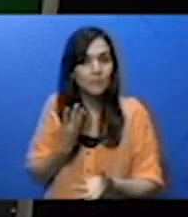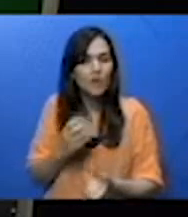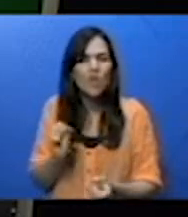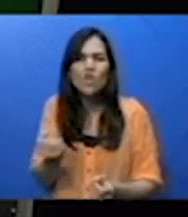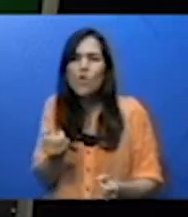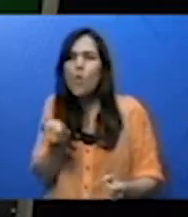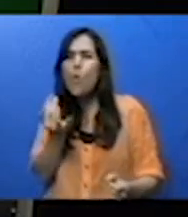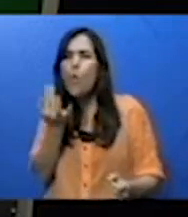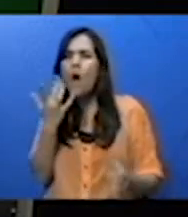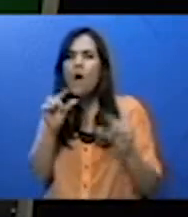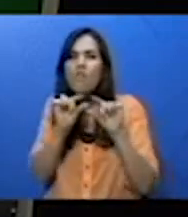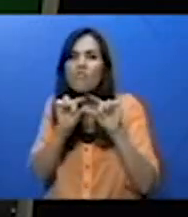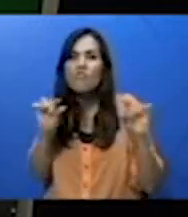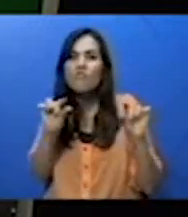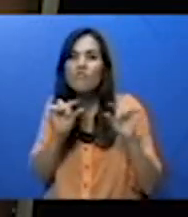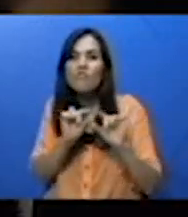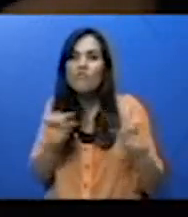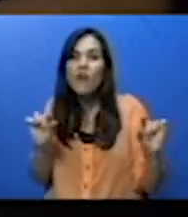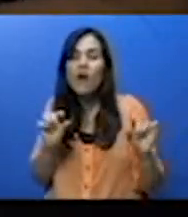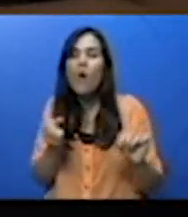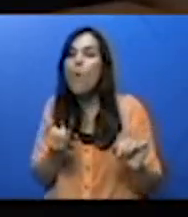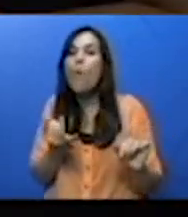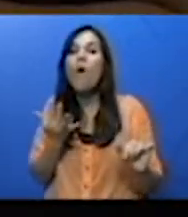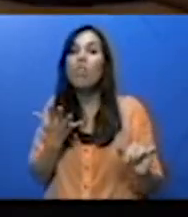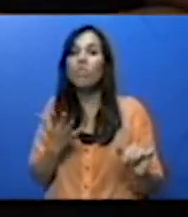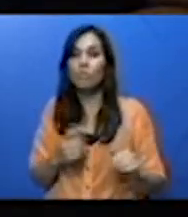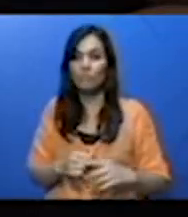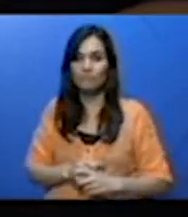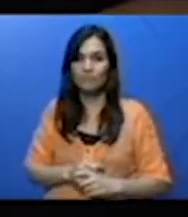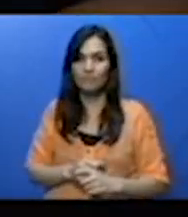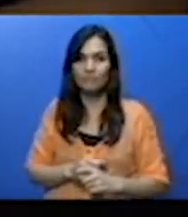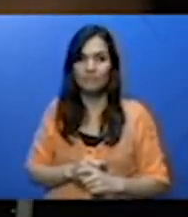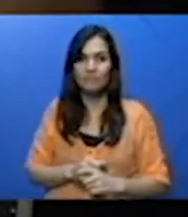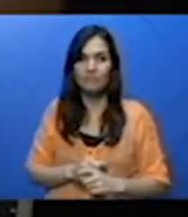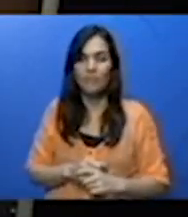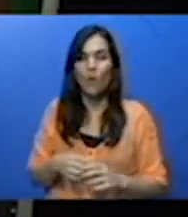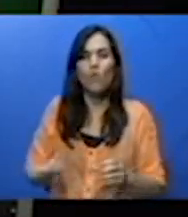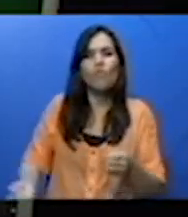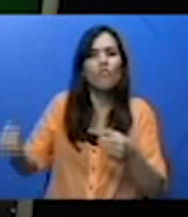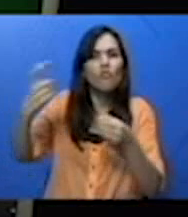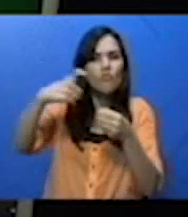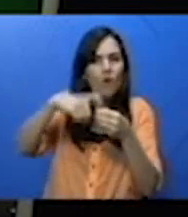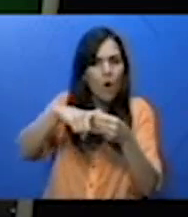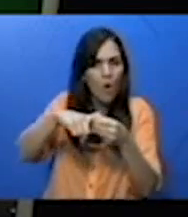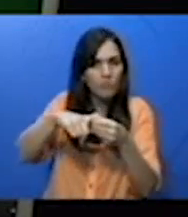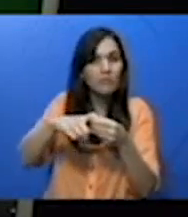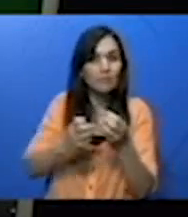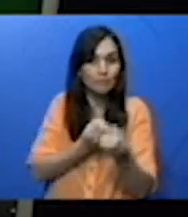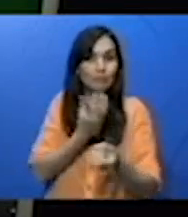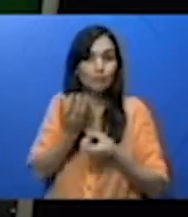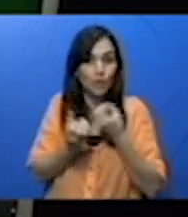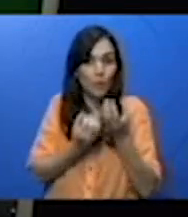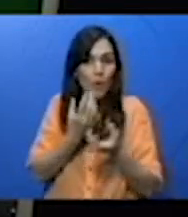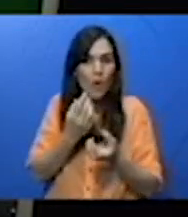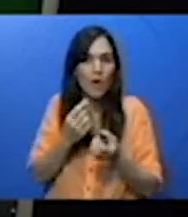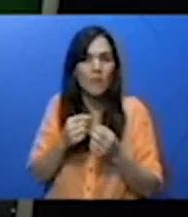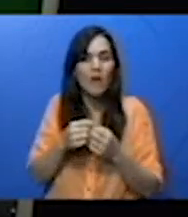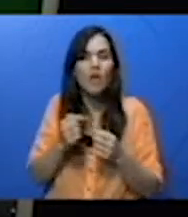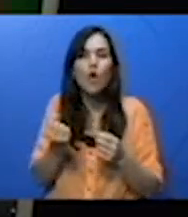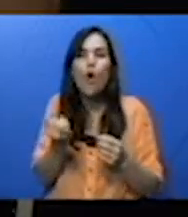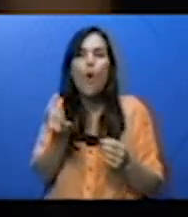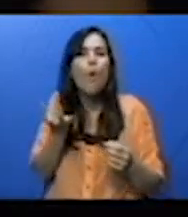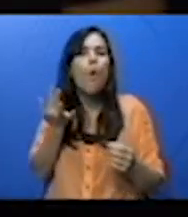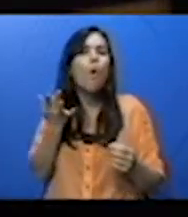cada estrofe? Se vocês quiserem, vocês podem voltar lá na página do início do poema para contar